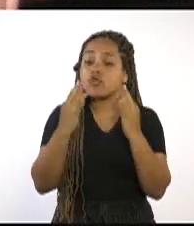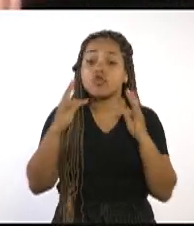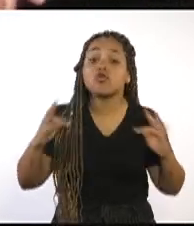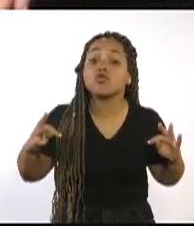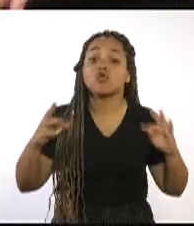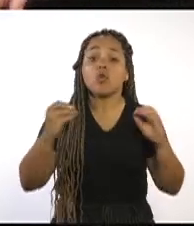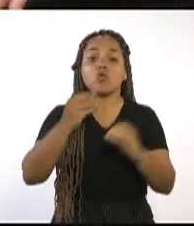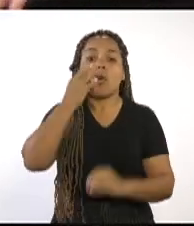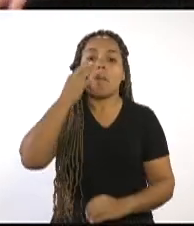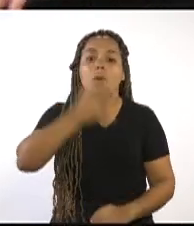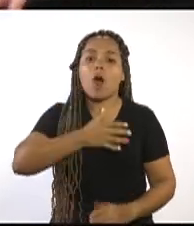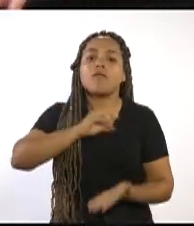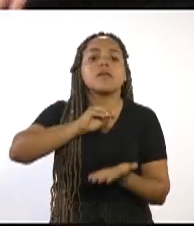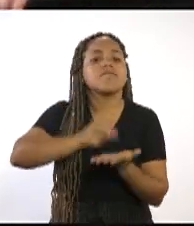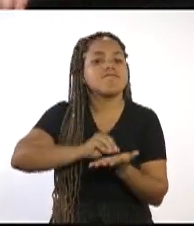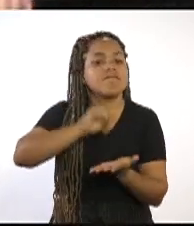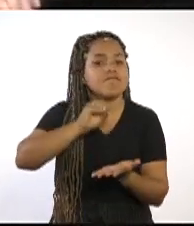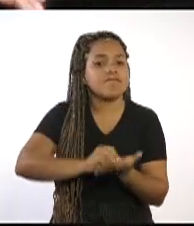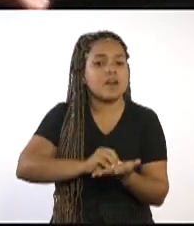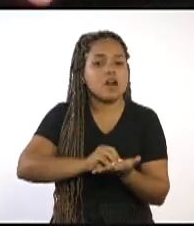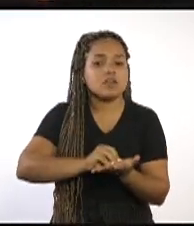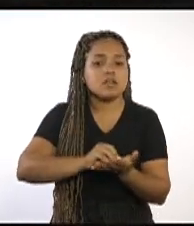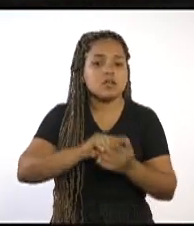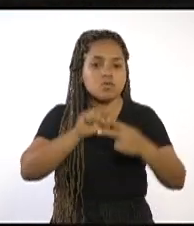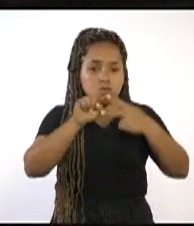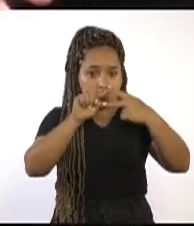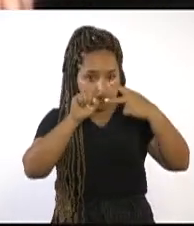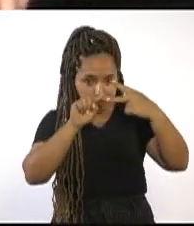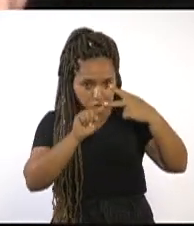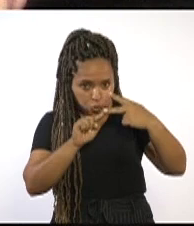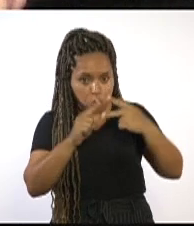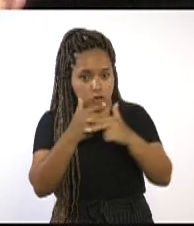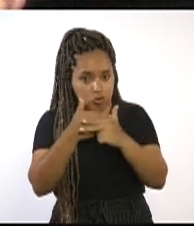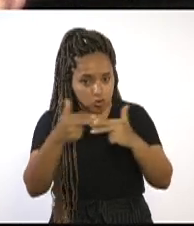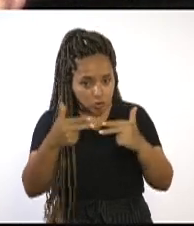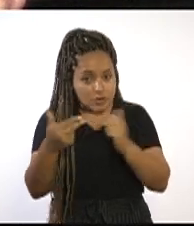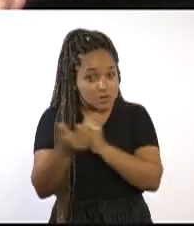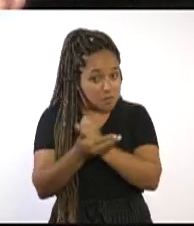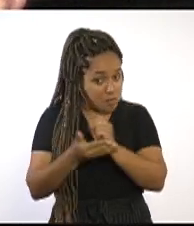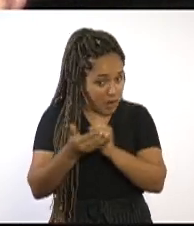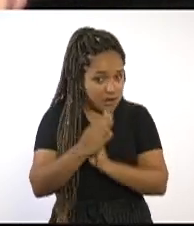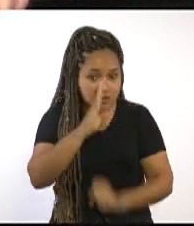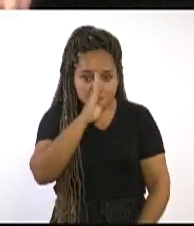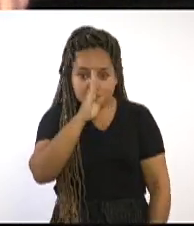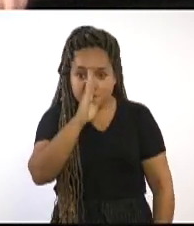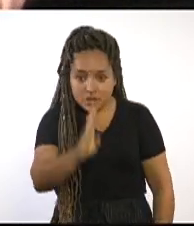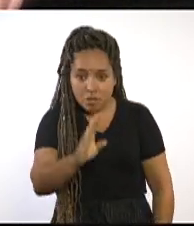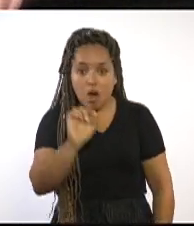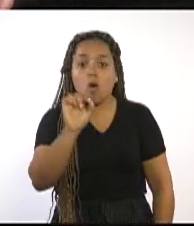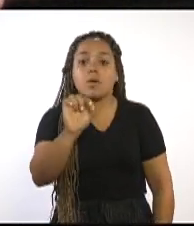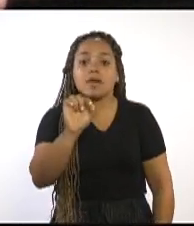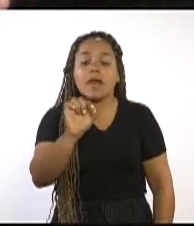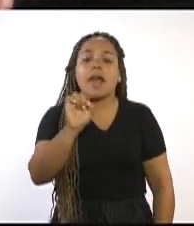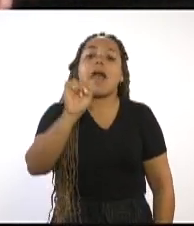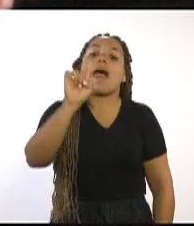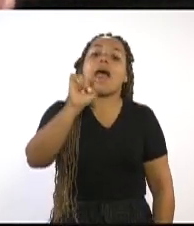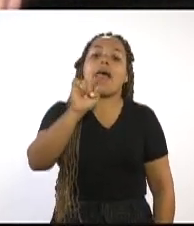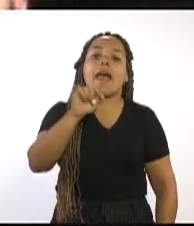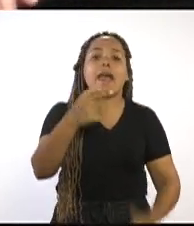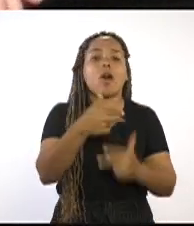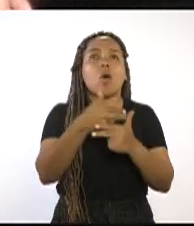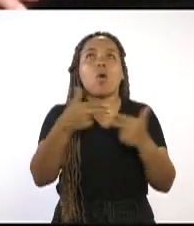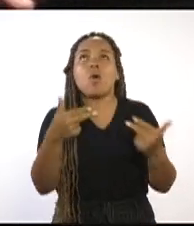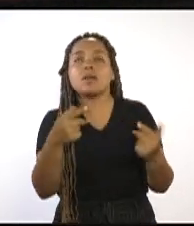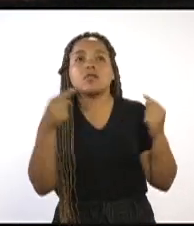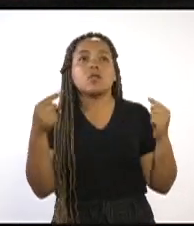Que falta duas questões fundamentais, que perpassa